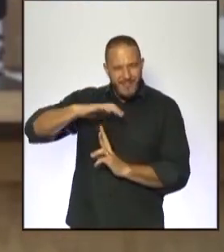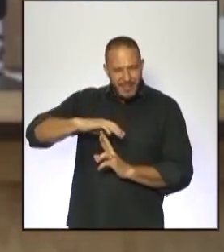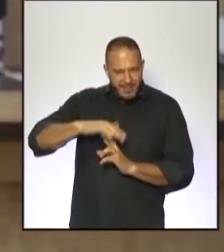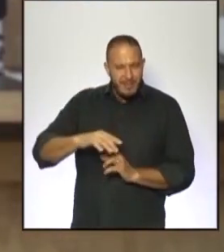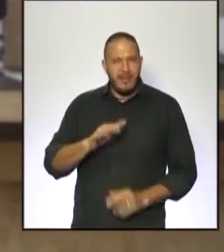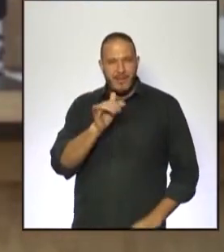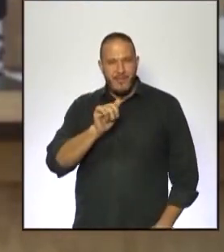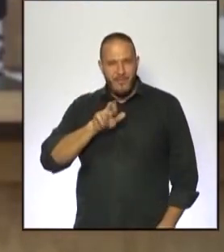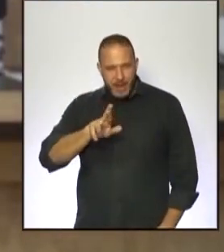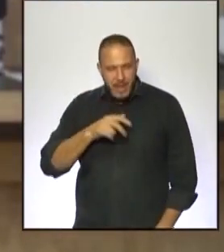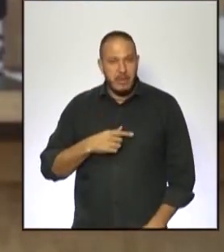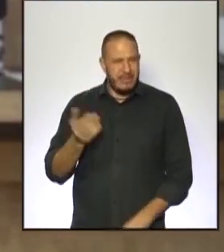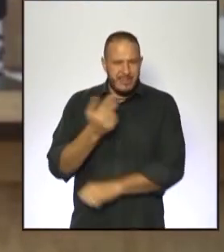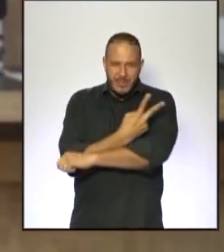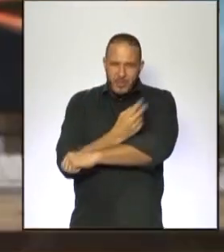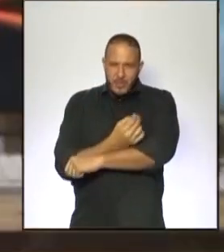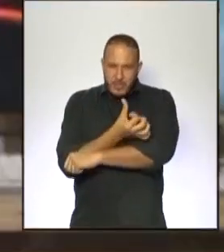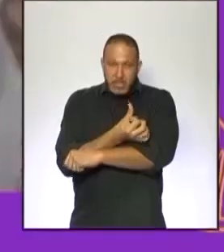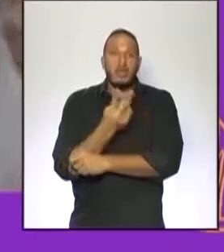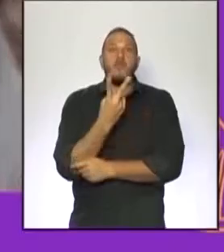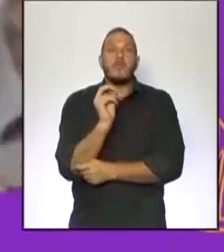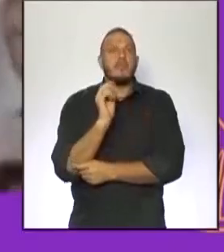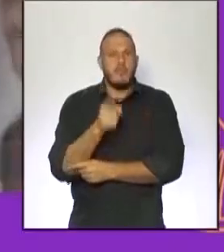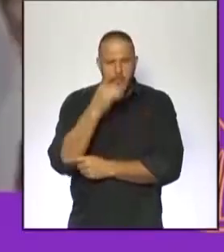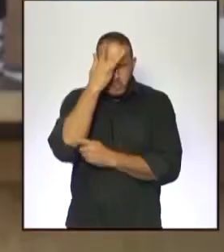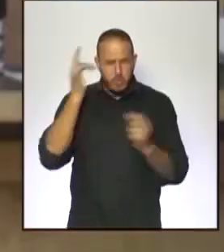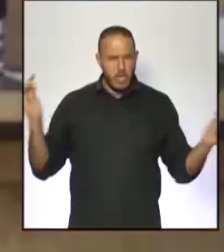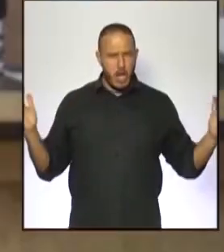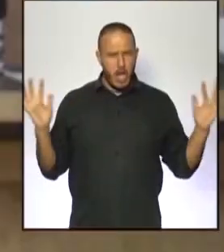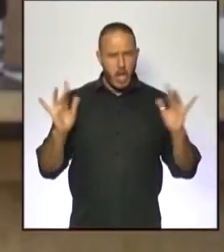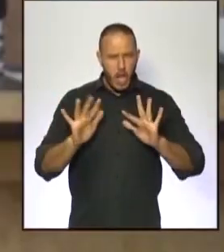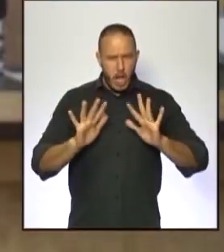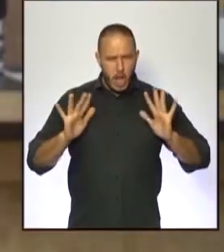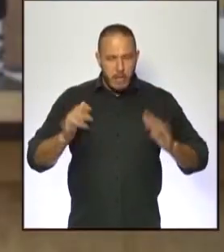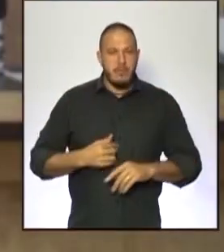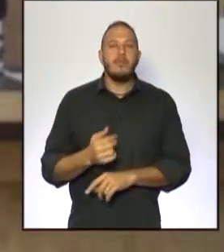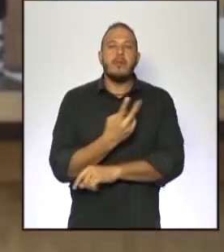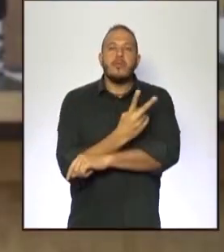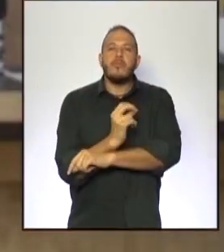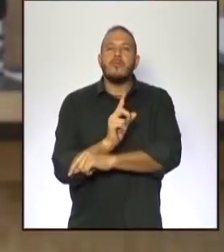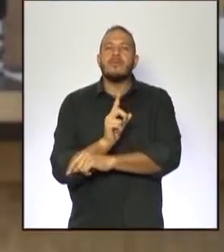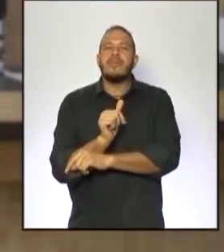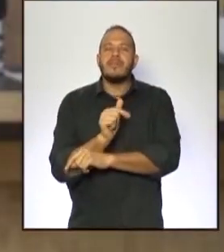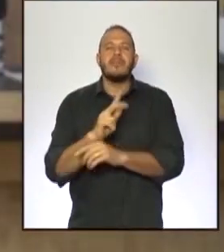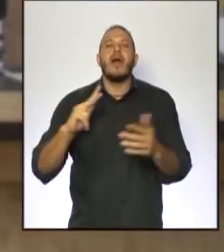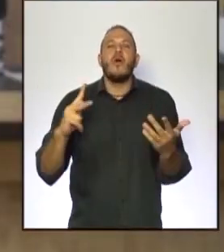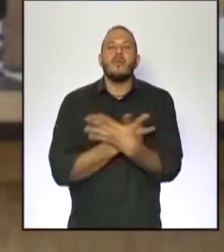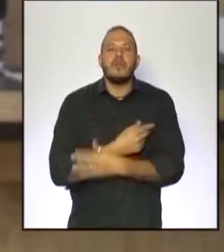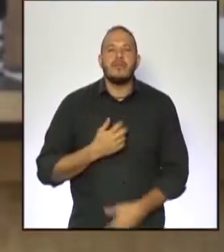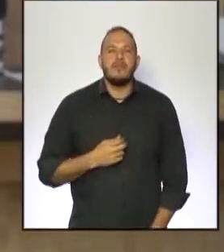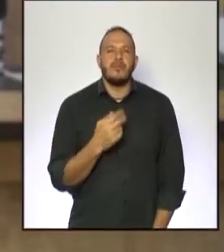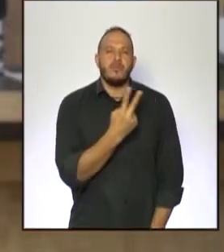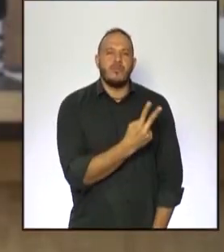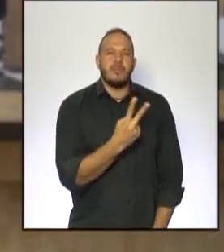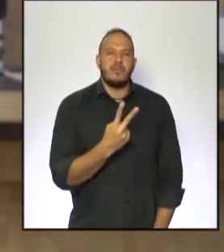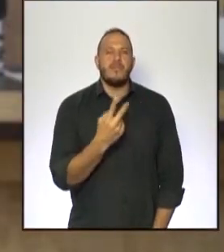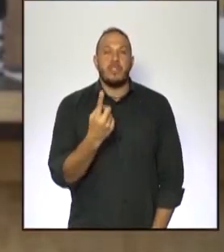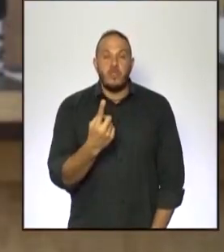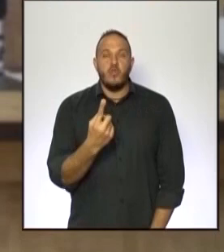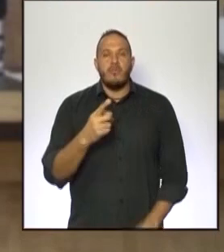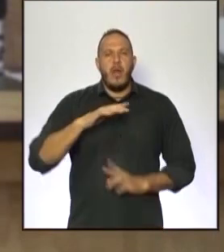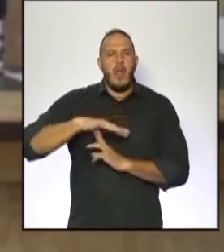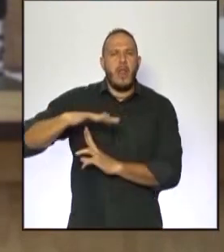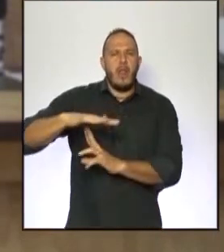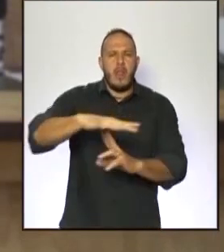2006, atraiu 20 mil pessoas. Muita gente, hein? Em 2017, aconteceram 221 feiras